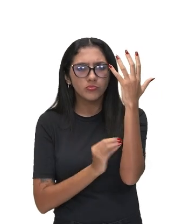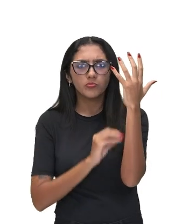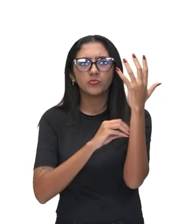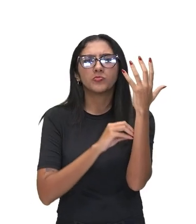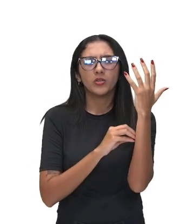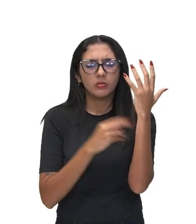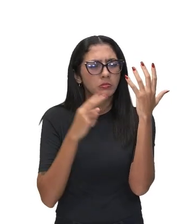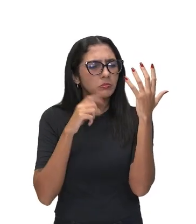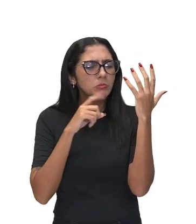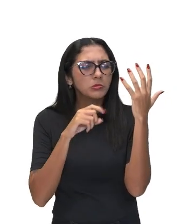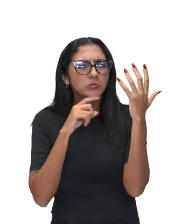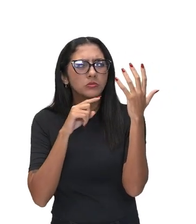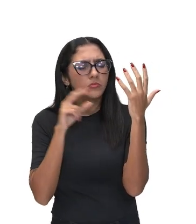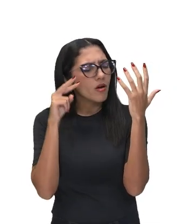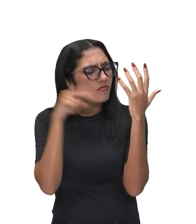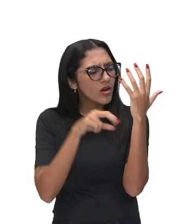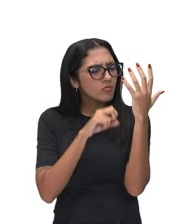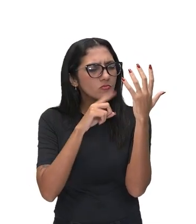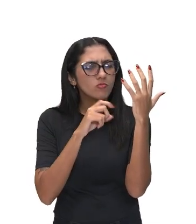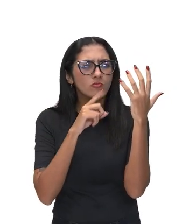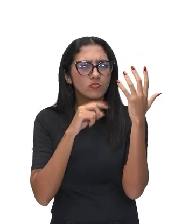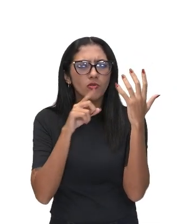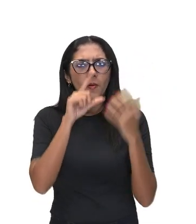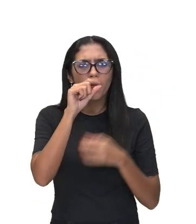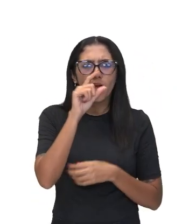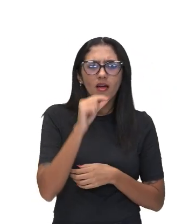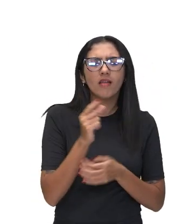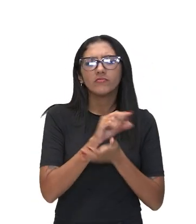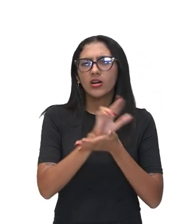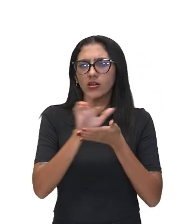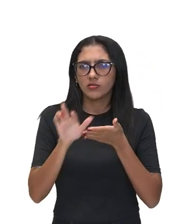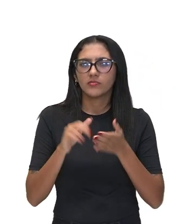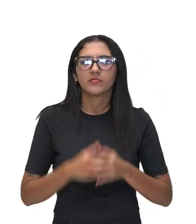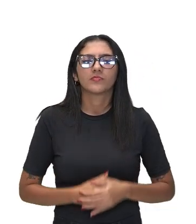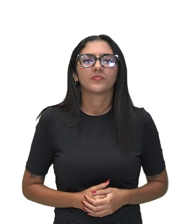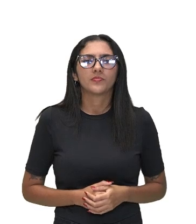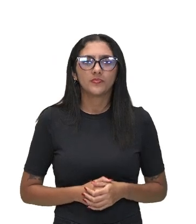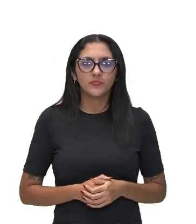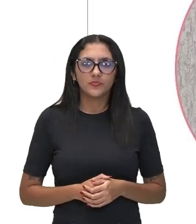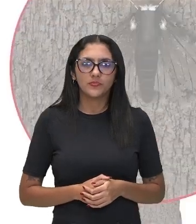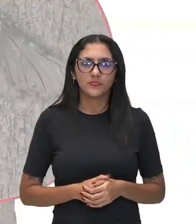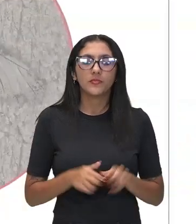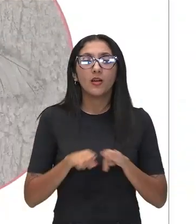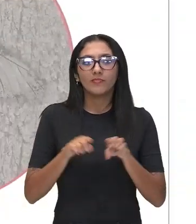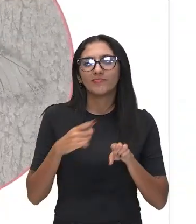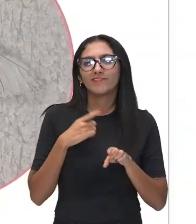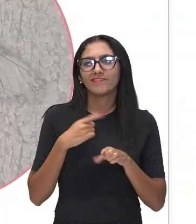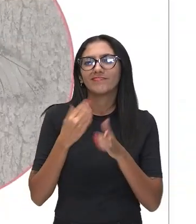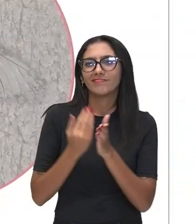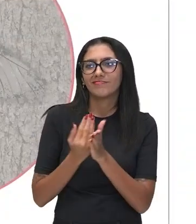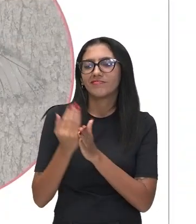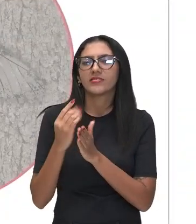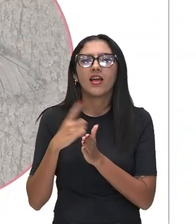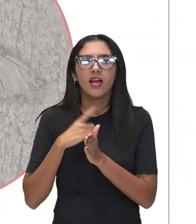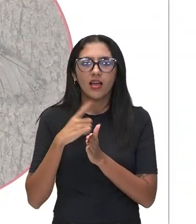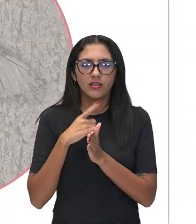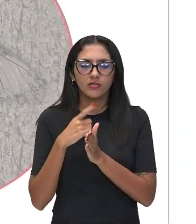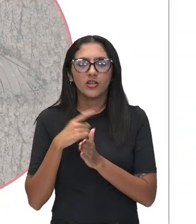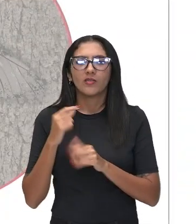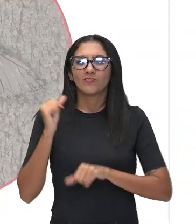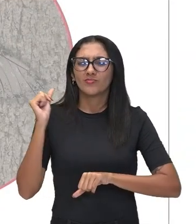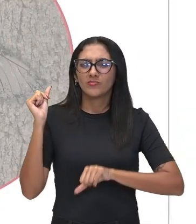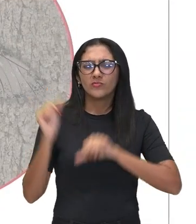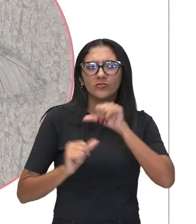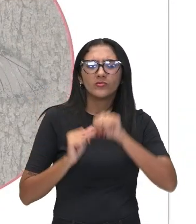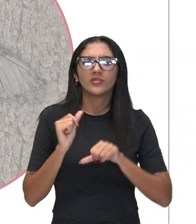difícil visualização por parte dos pássaros e insetívoros. No entanto, com a industrialização e a poluição